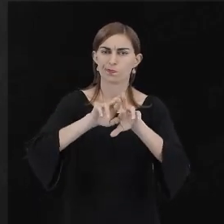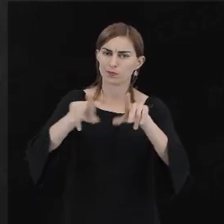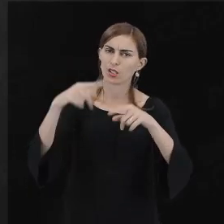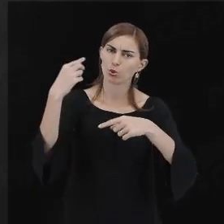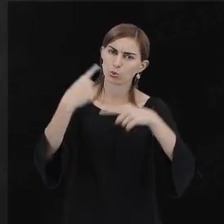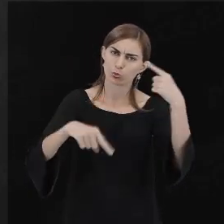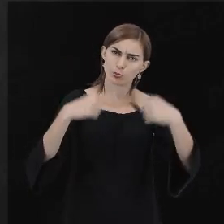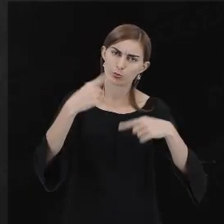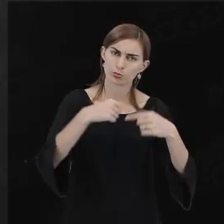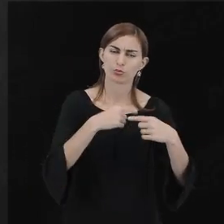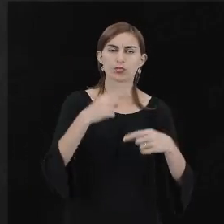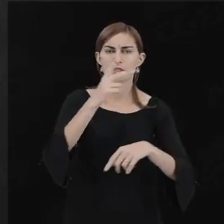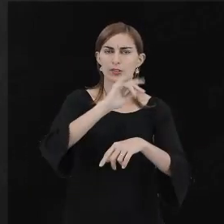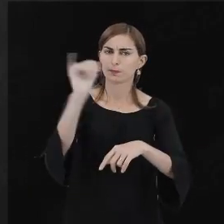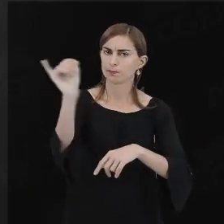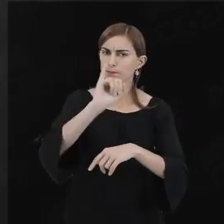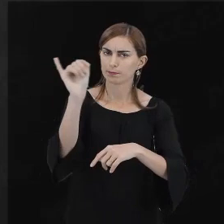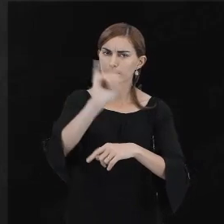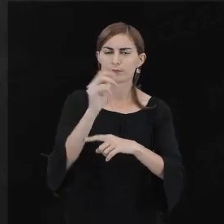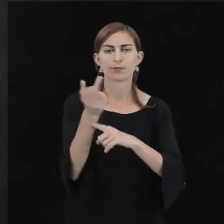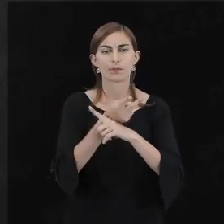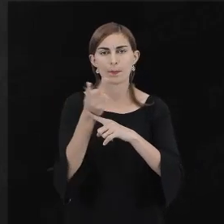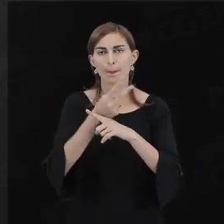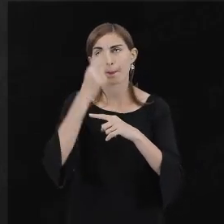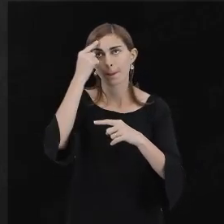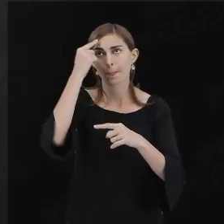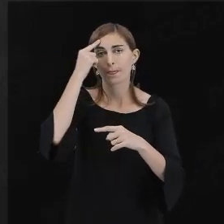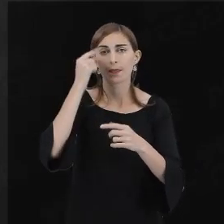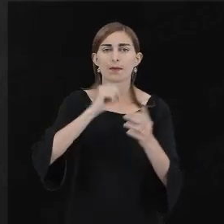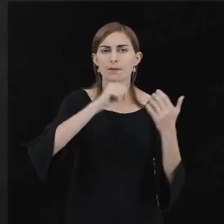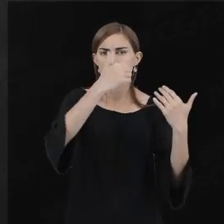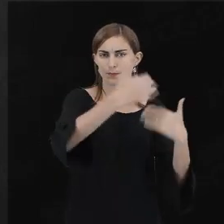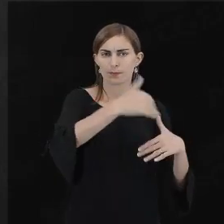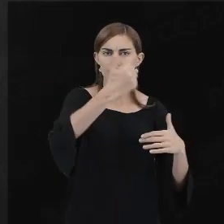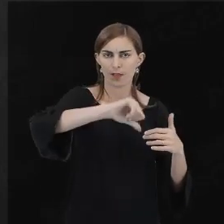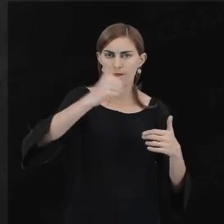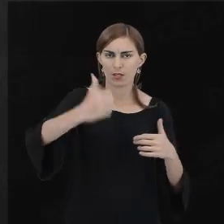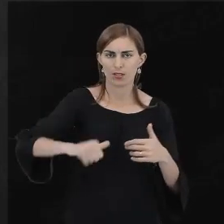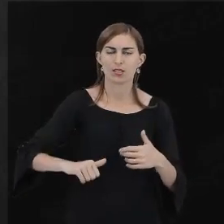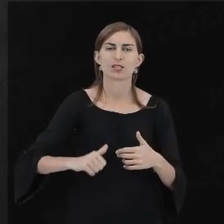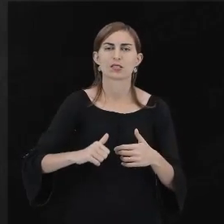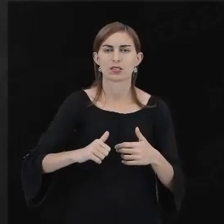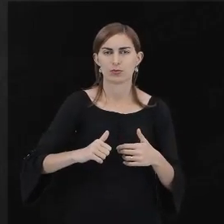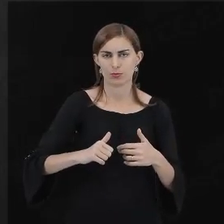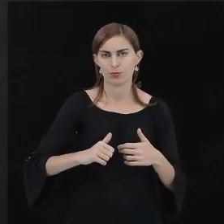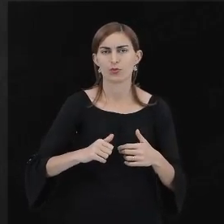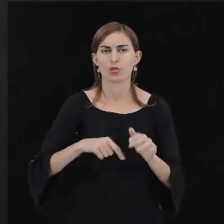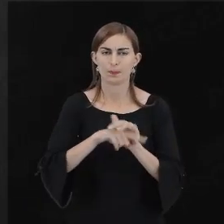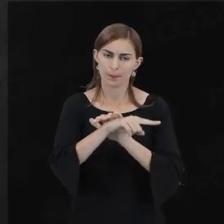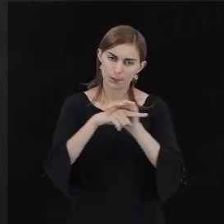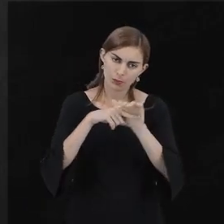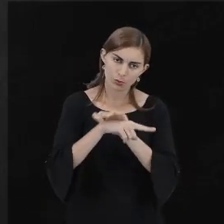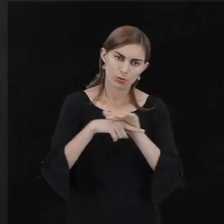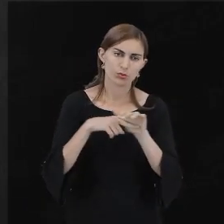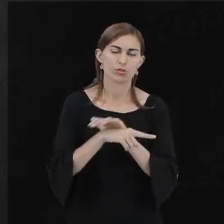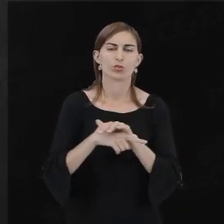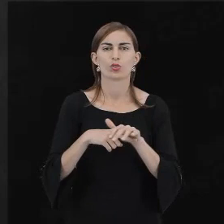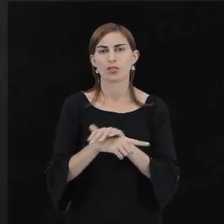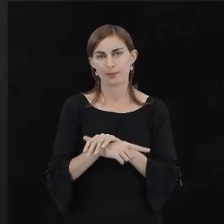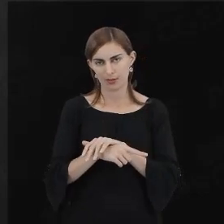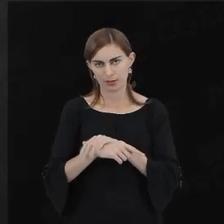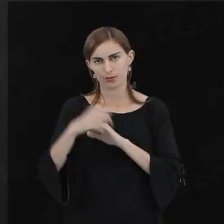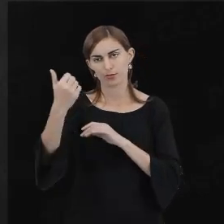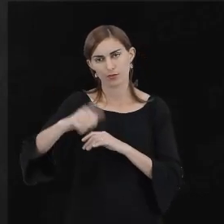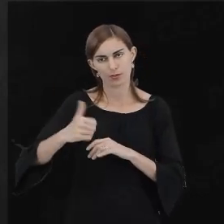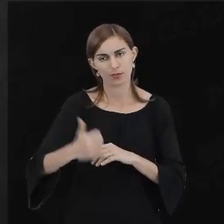política internacional que busca pensar nas avaliações em larga escala, com o monitoramento dessas